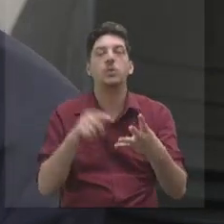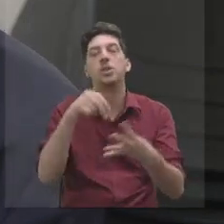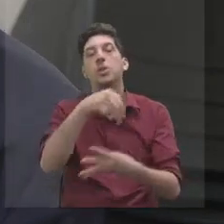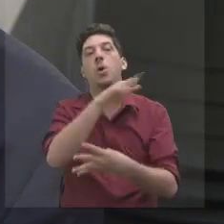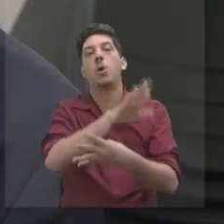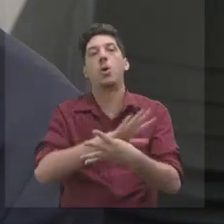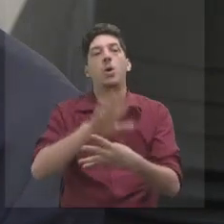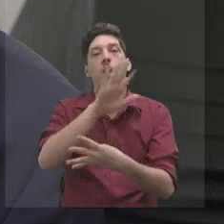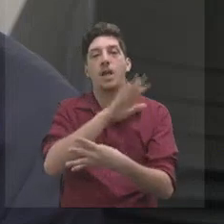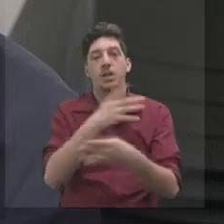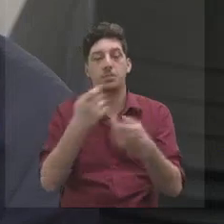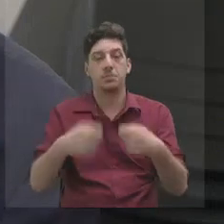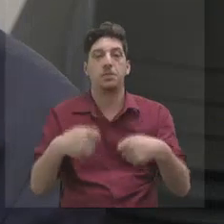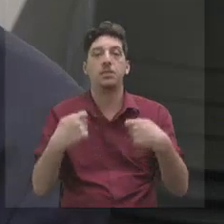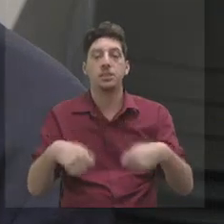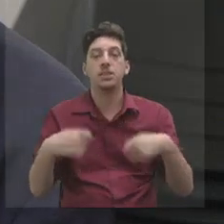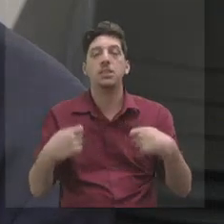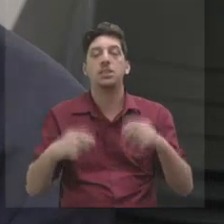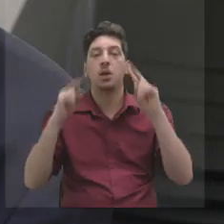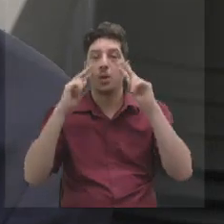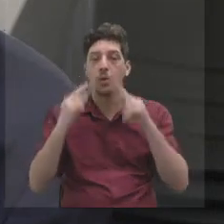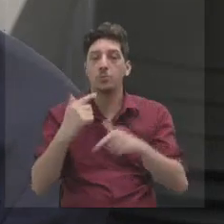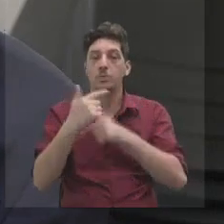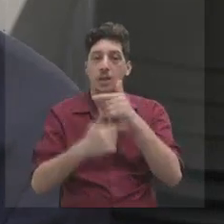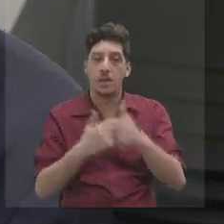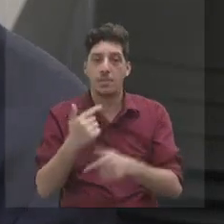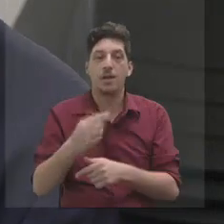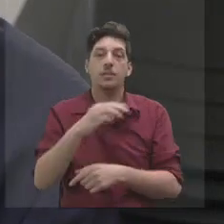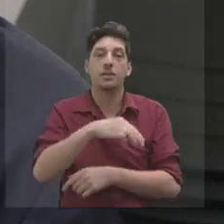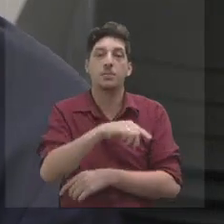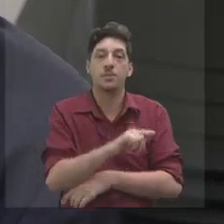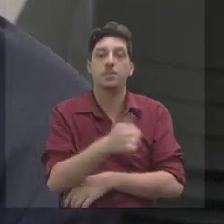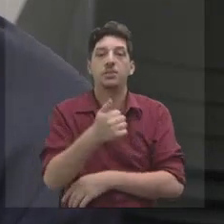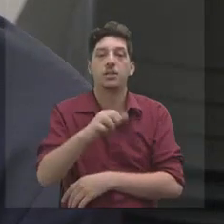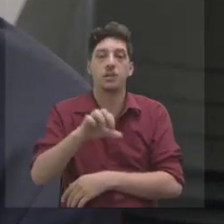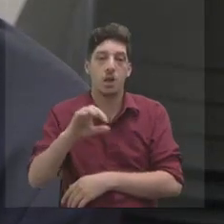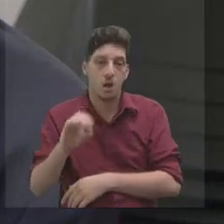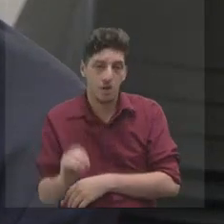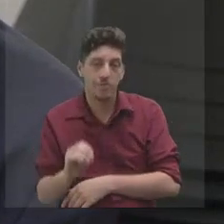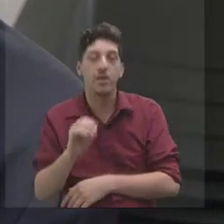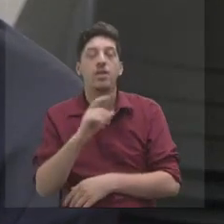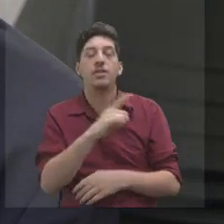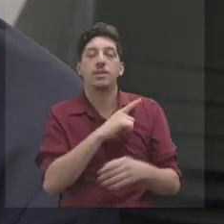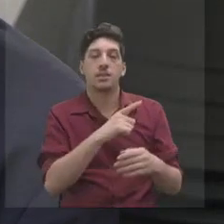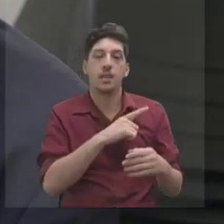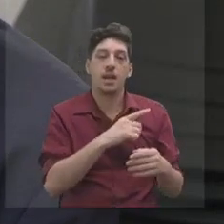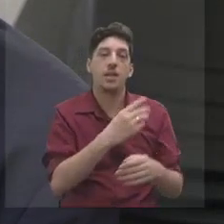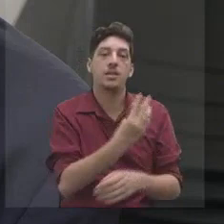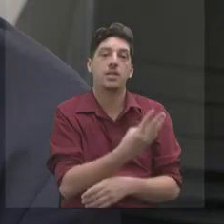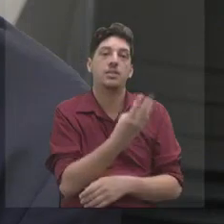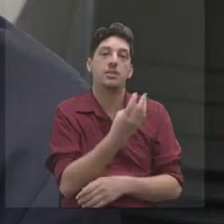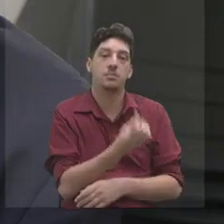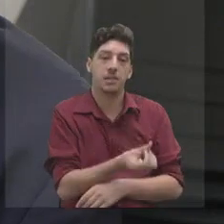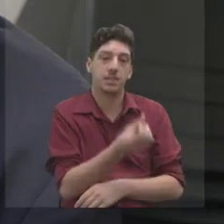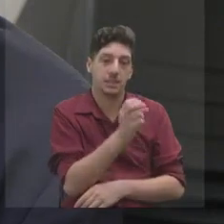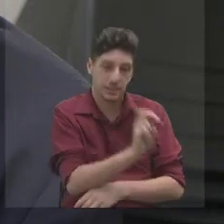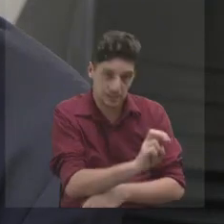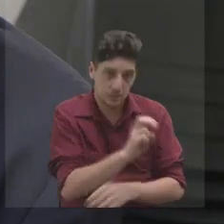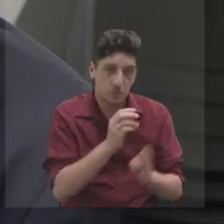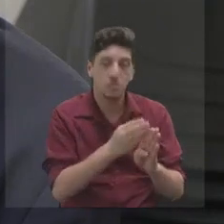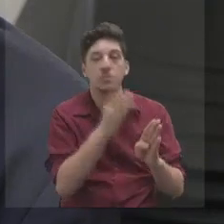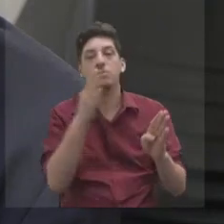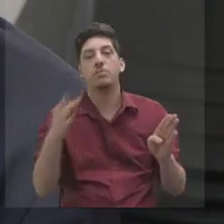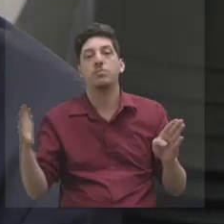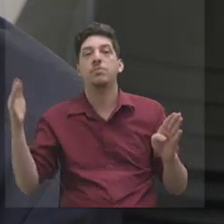os trabalhos feitos na MG 190 que sai no Entroncamento da 365 e que liga